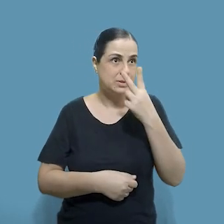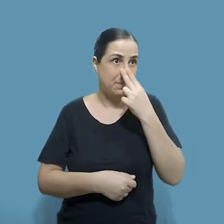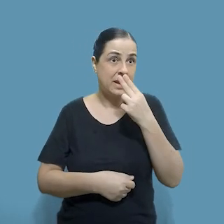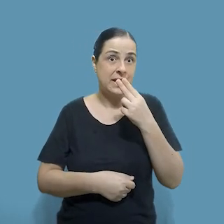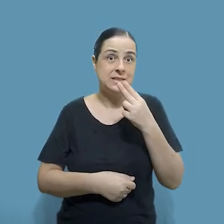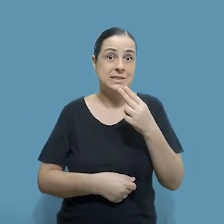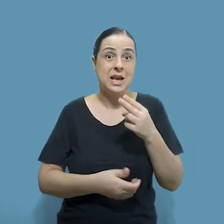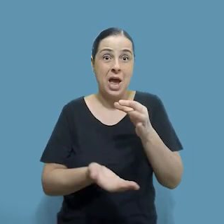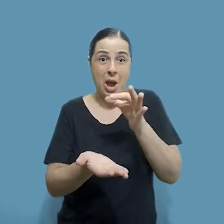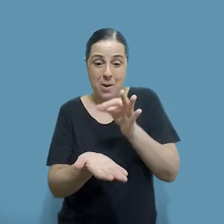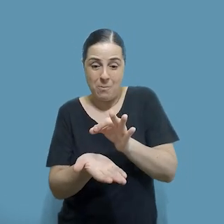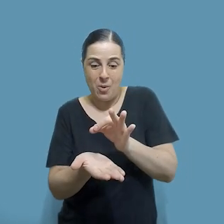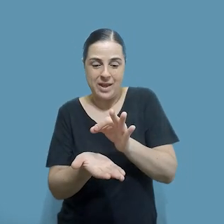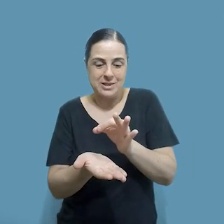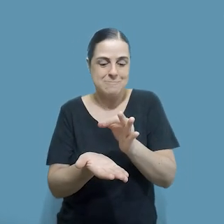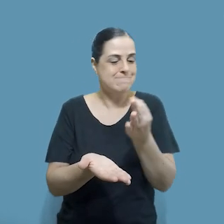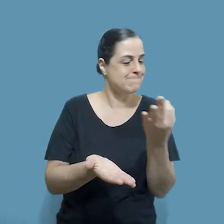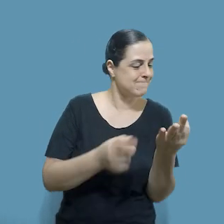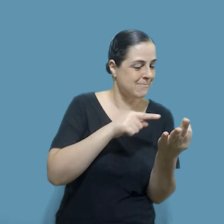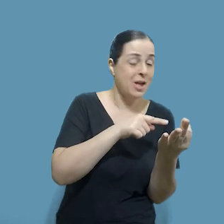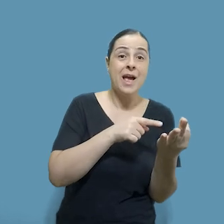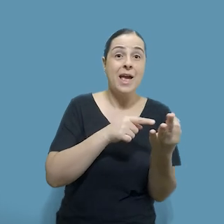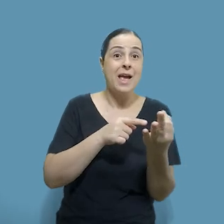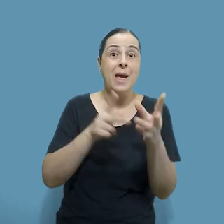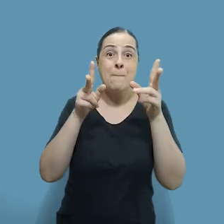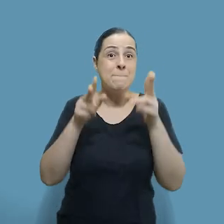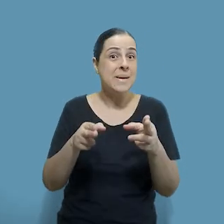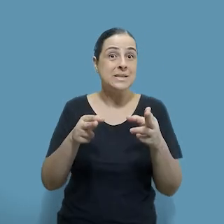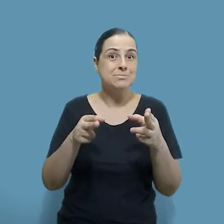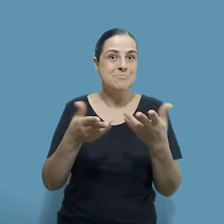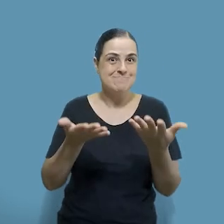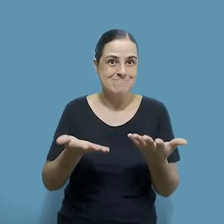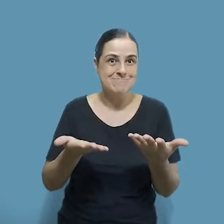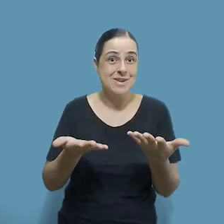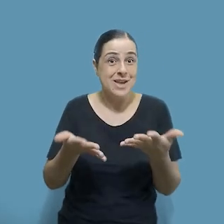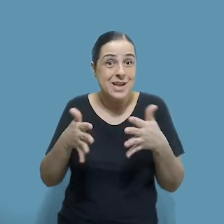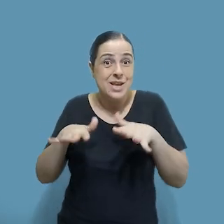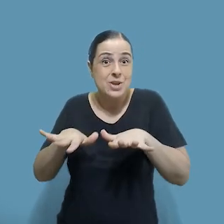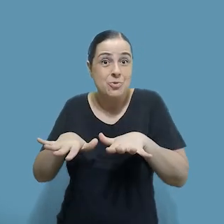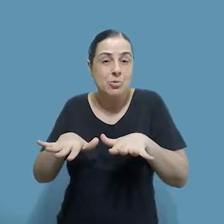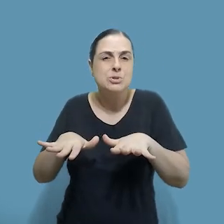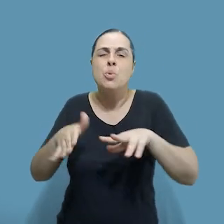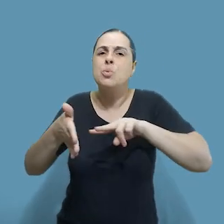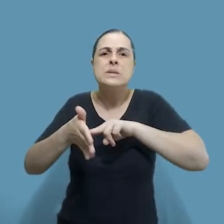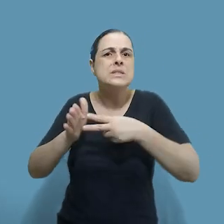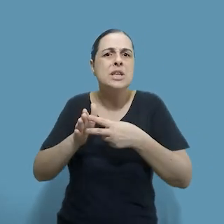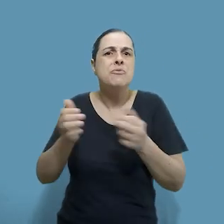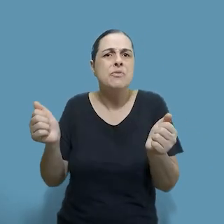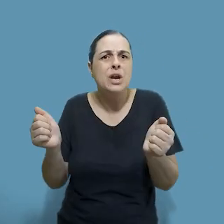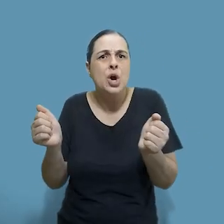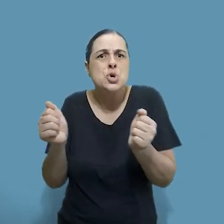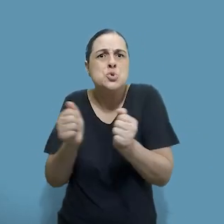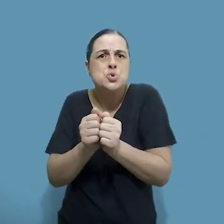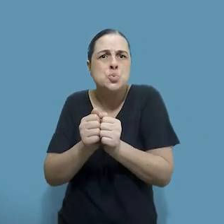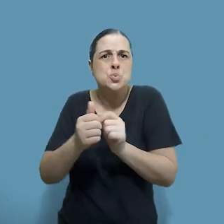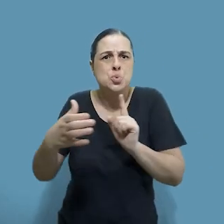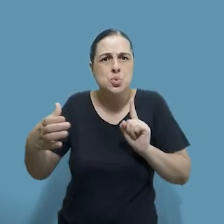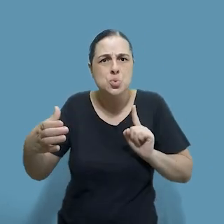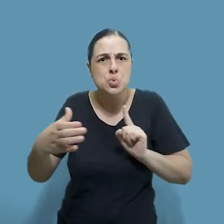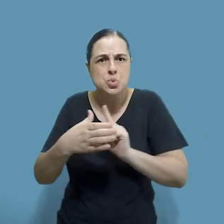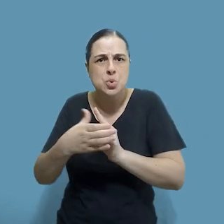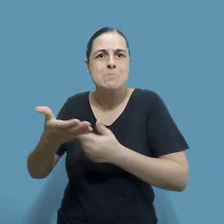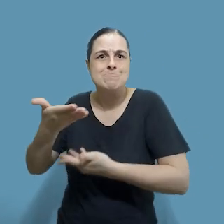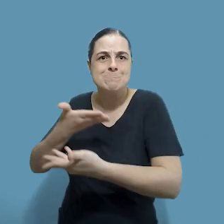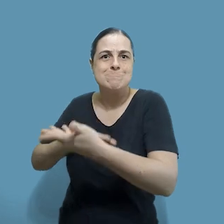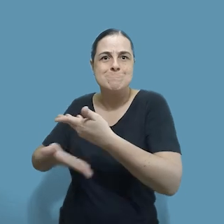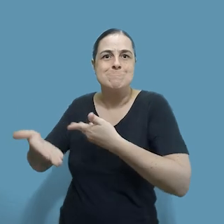ter a inclusão se não tiver acessibilidade. Por quê? Inclusão é estar junto, é estar interagindo.